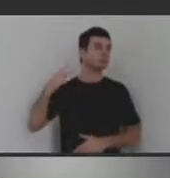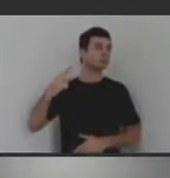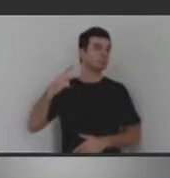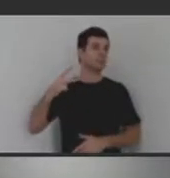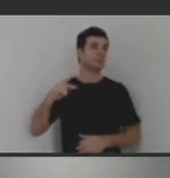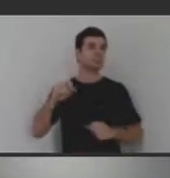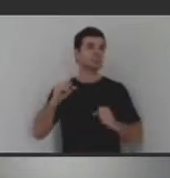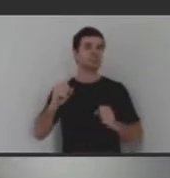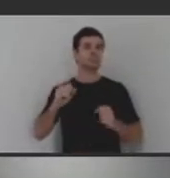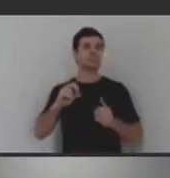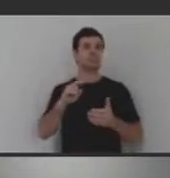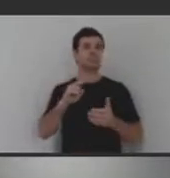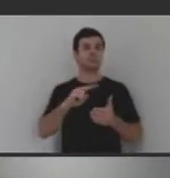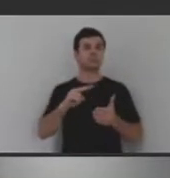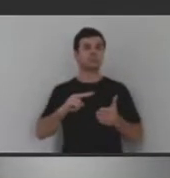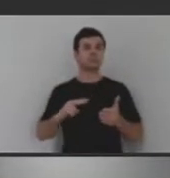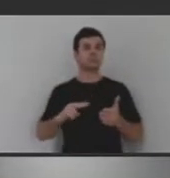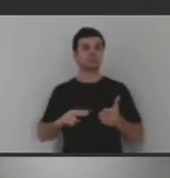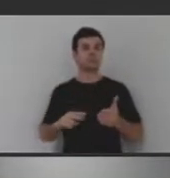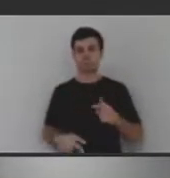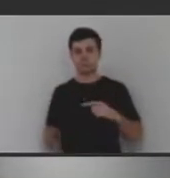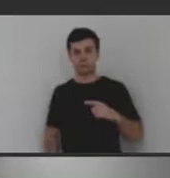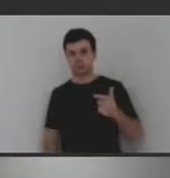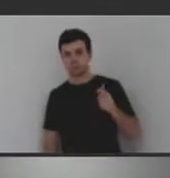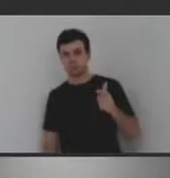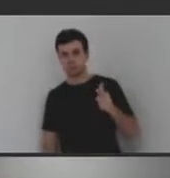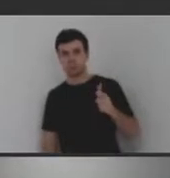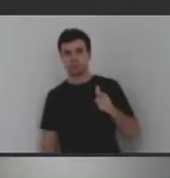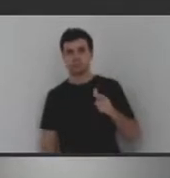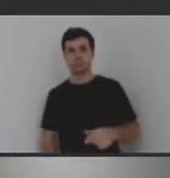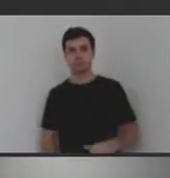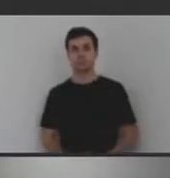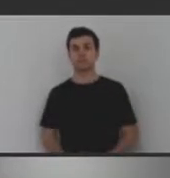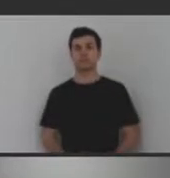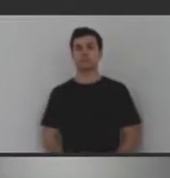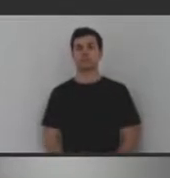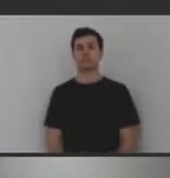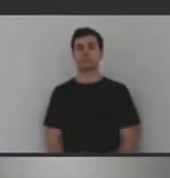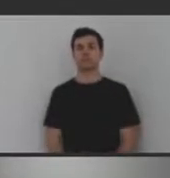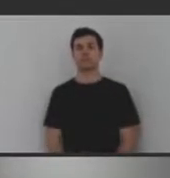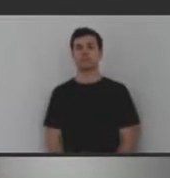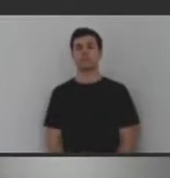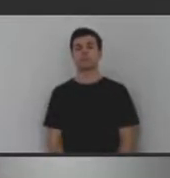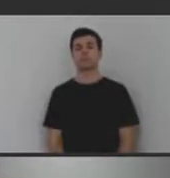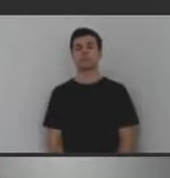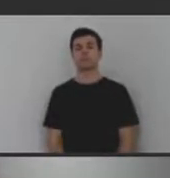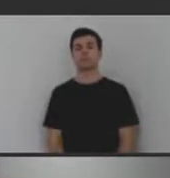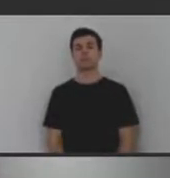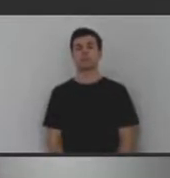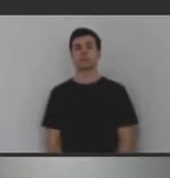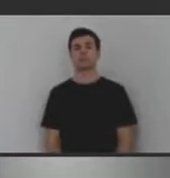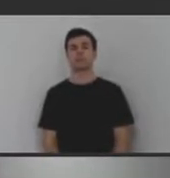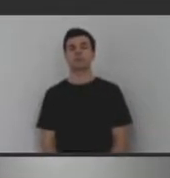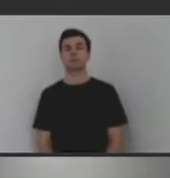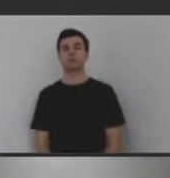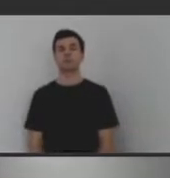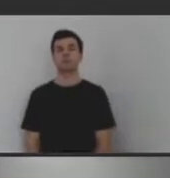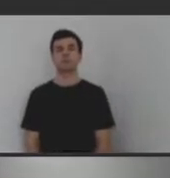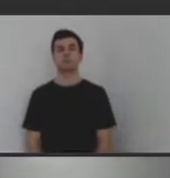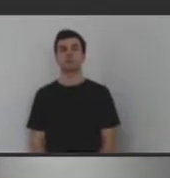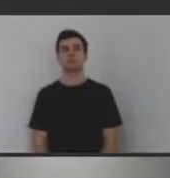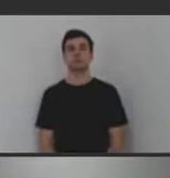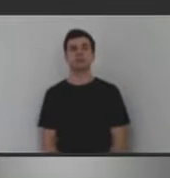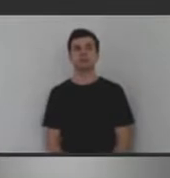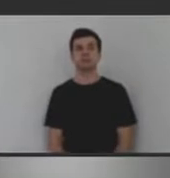solicito... O senhor não tem aí, né, vereador João? Não? Não tenho. Tá, porque, como é